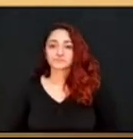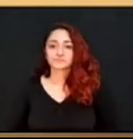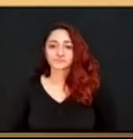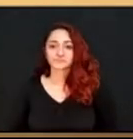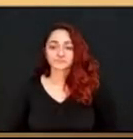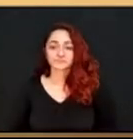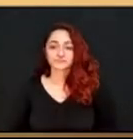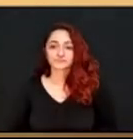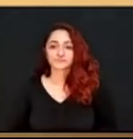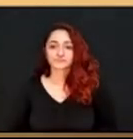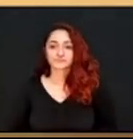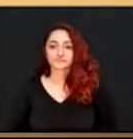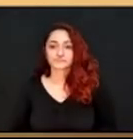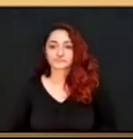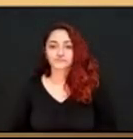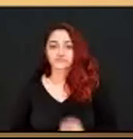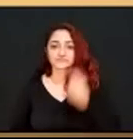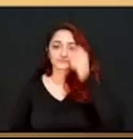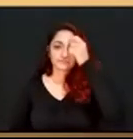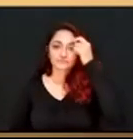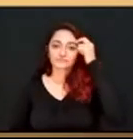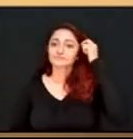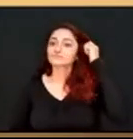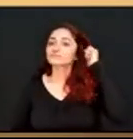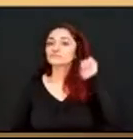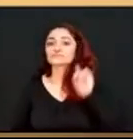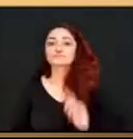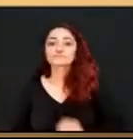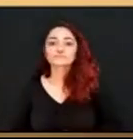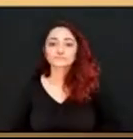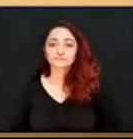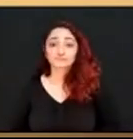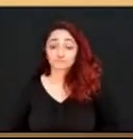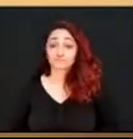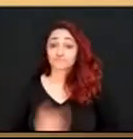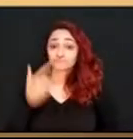E aí e ele tá conosco não